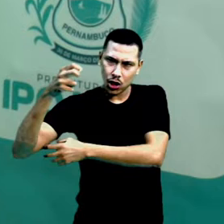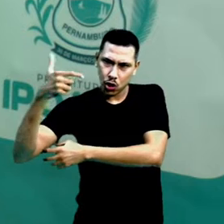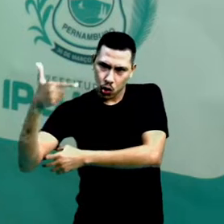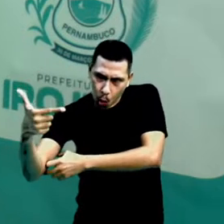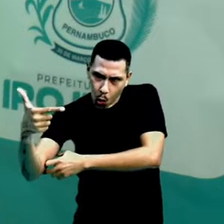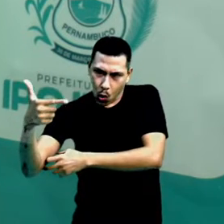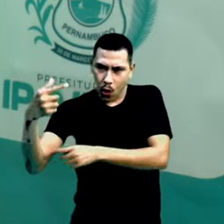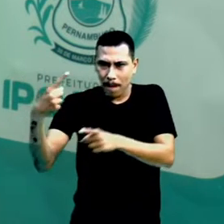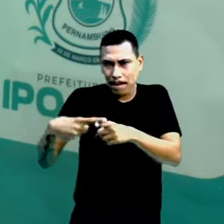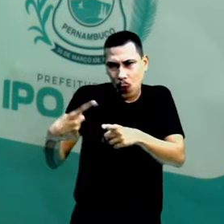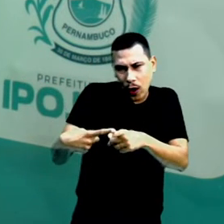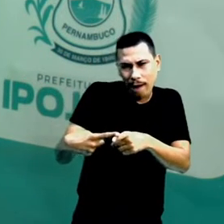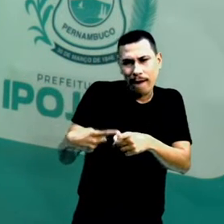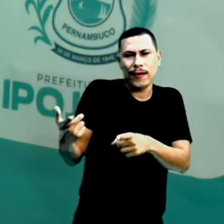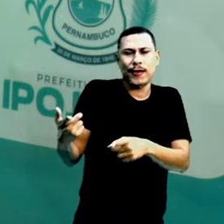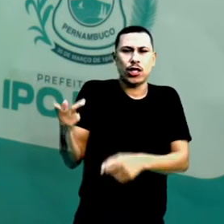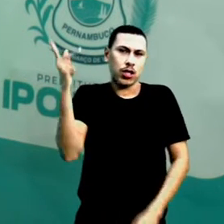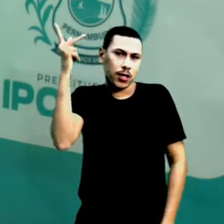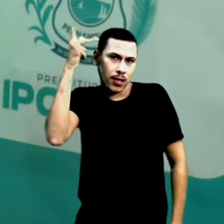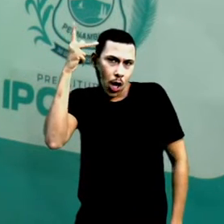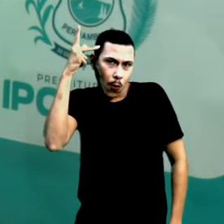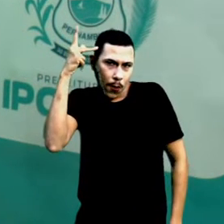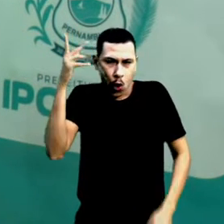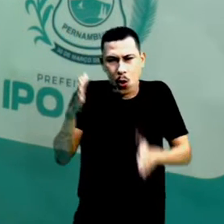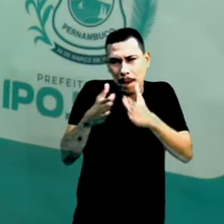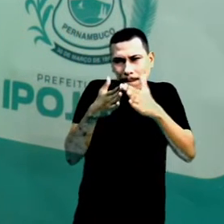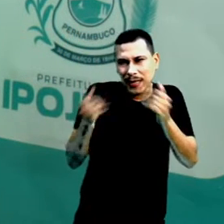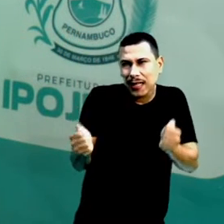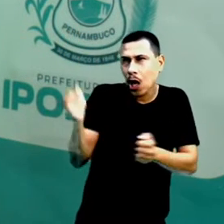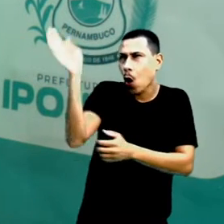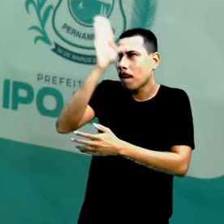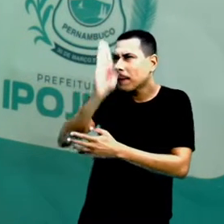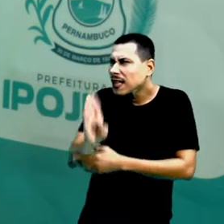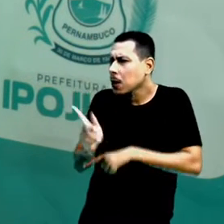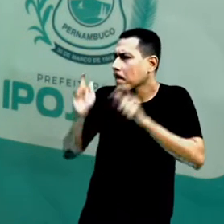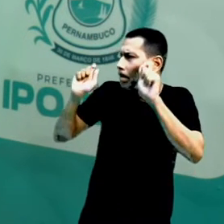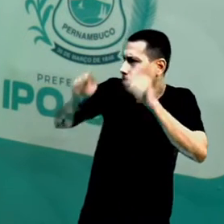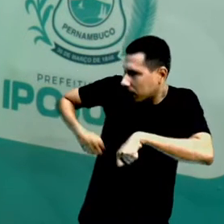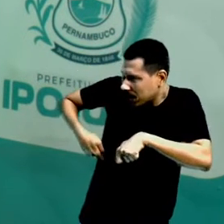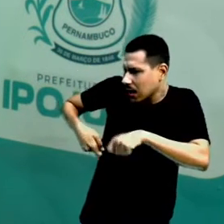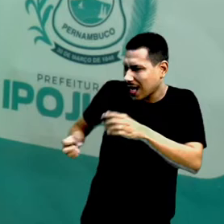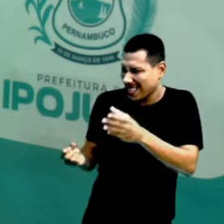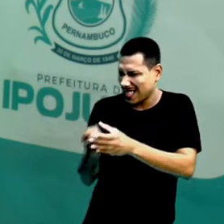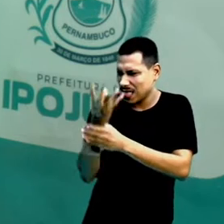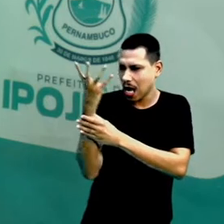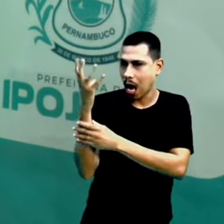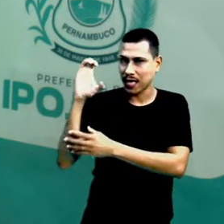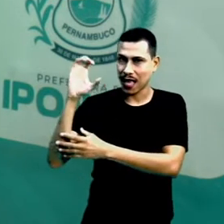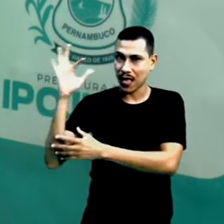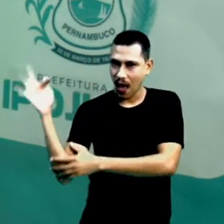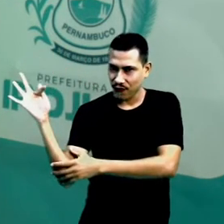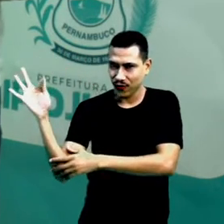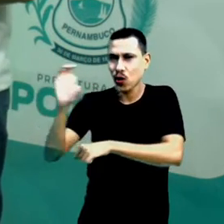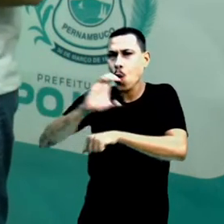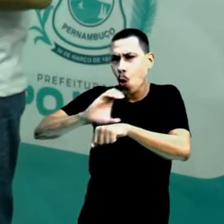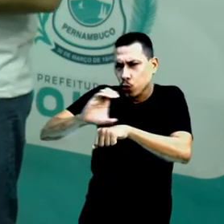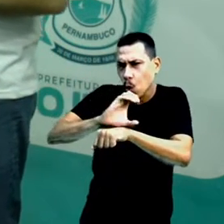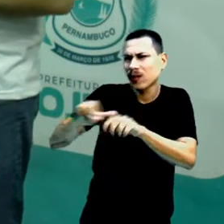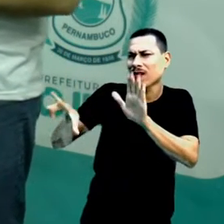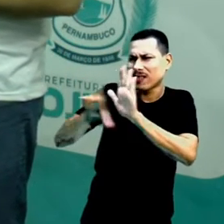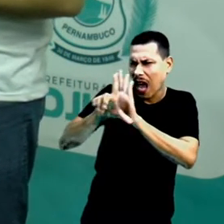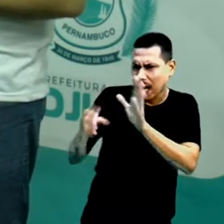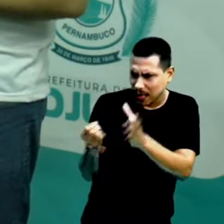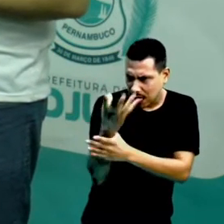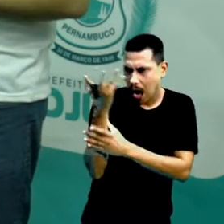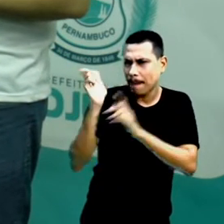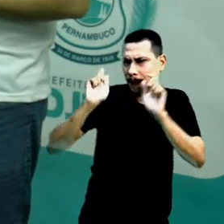São Paulo, no qual eles exigiam que o Brasil tivesse uma Constituição, tivesse leis. Tá bem?